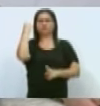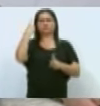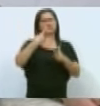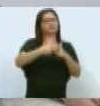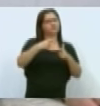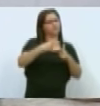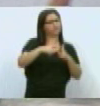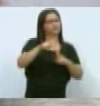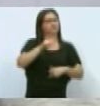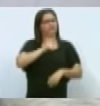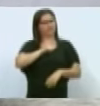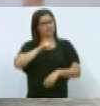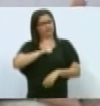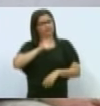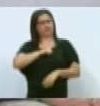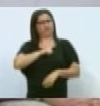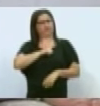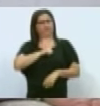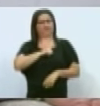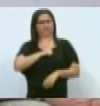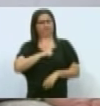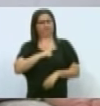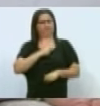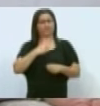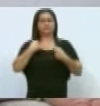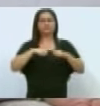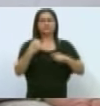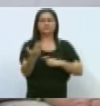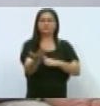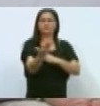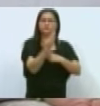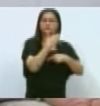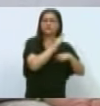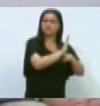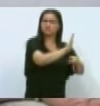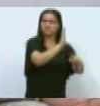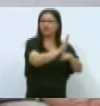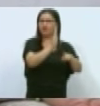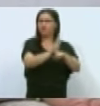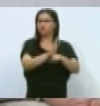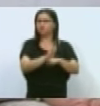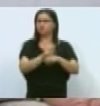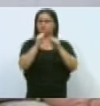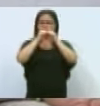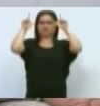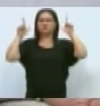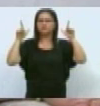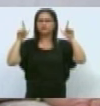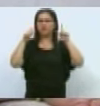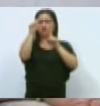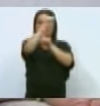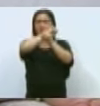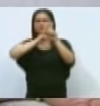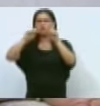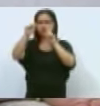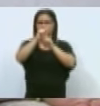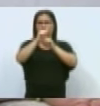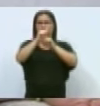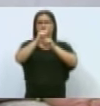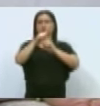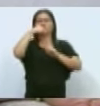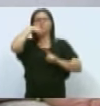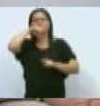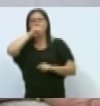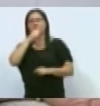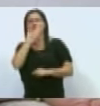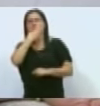veio a calhar, para nos ajudar muito, porque a gente precisa despertar a sociedade, despertar os